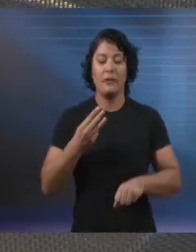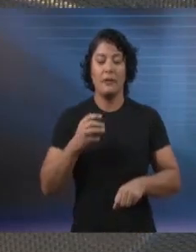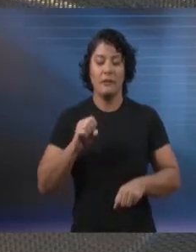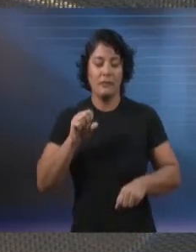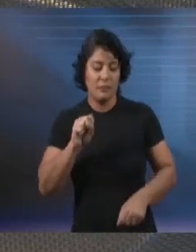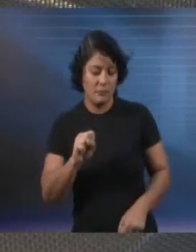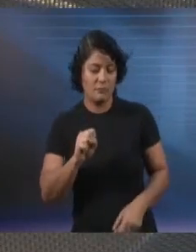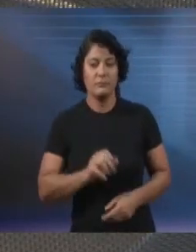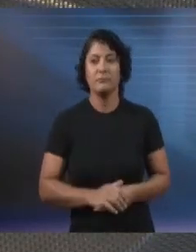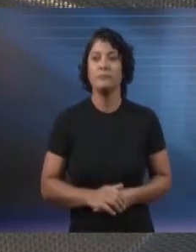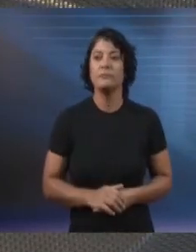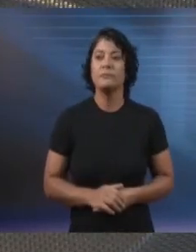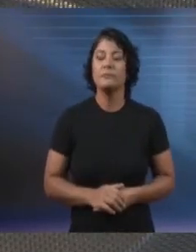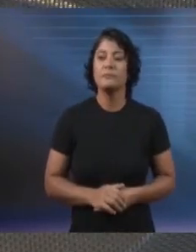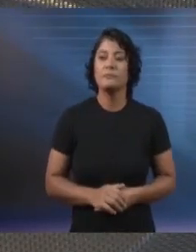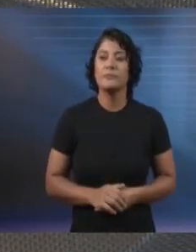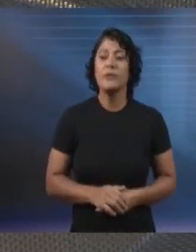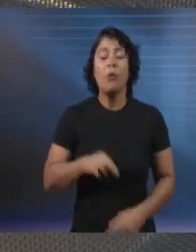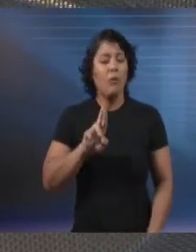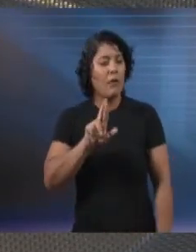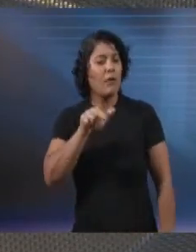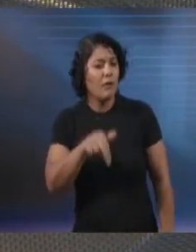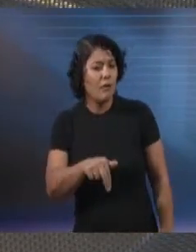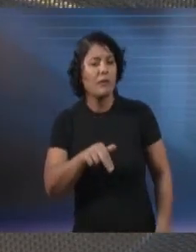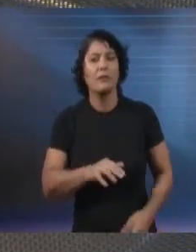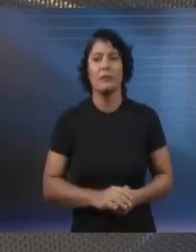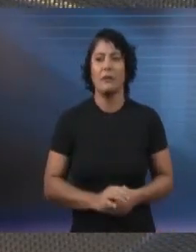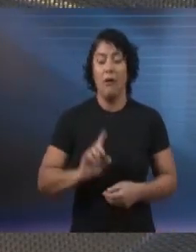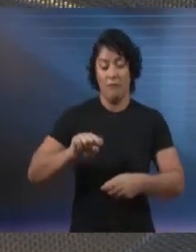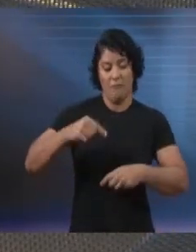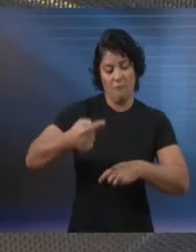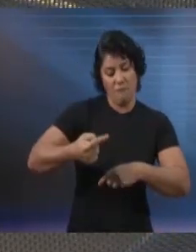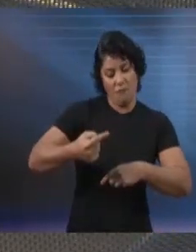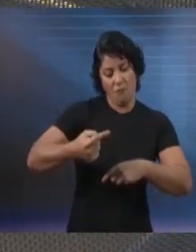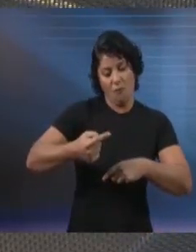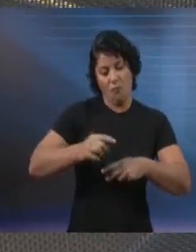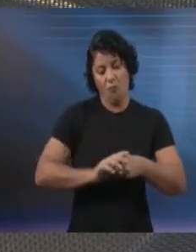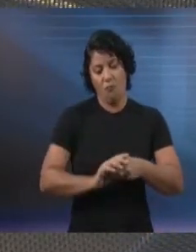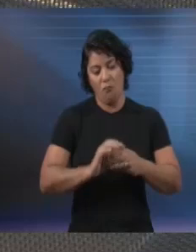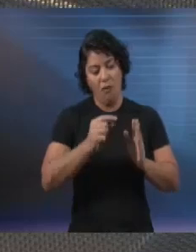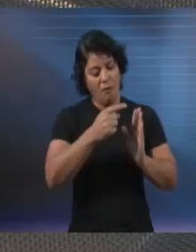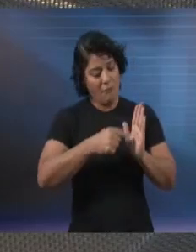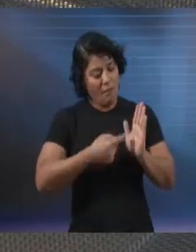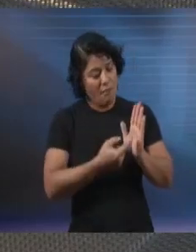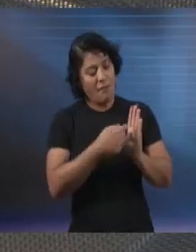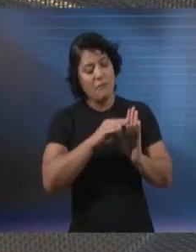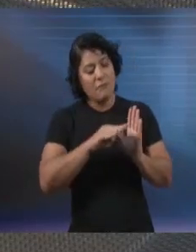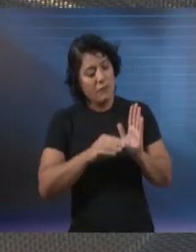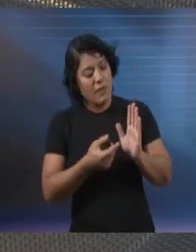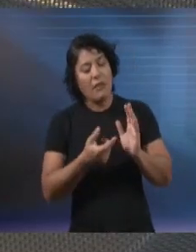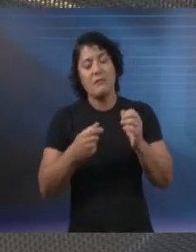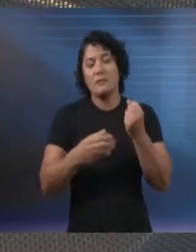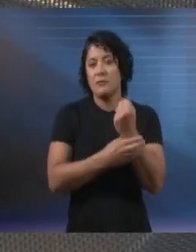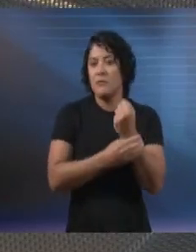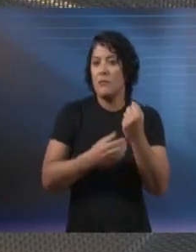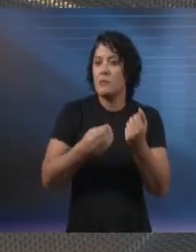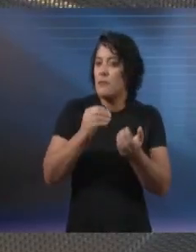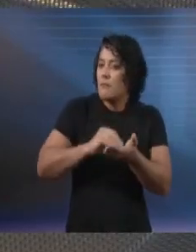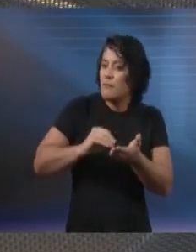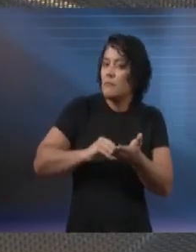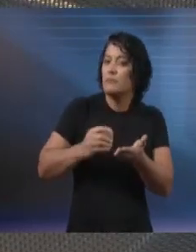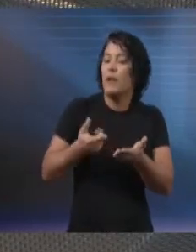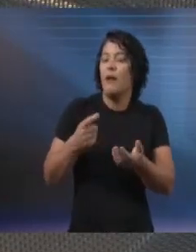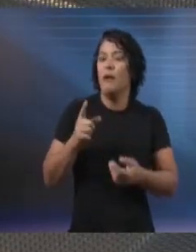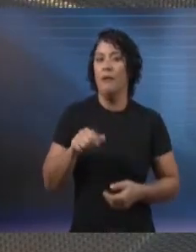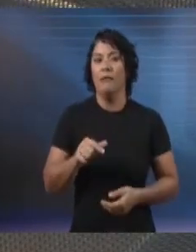30 segundos para o deputado Luiz. O Rio Grande do Norte está fora do mapa da insegurança pública,